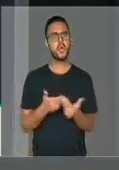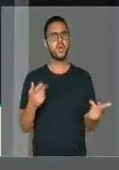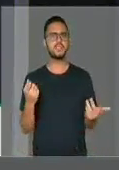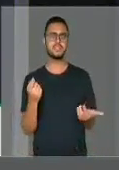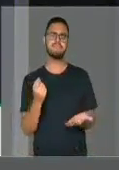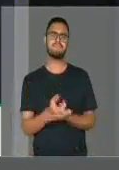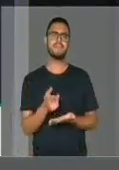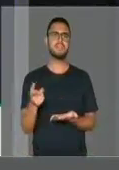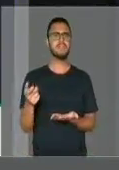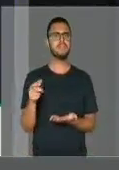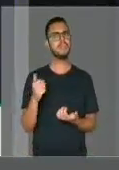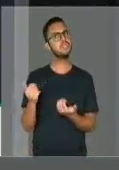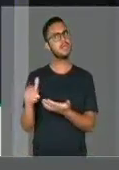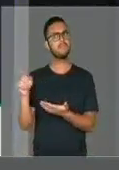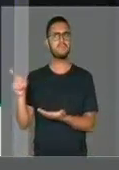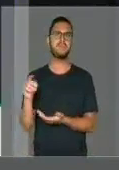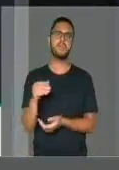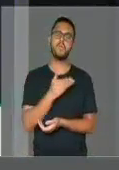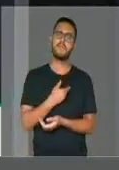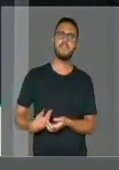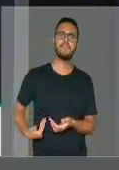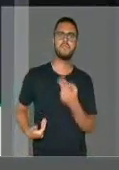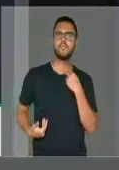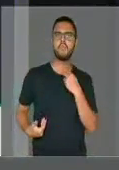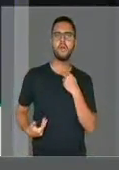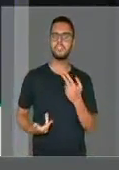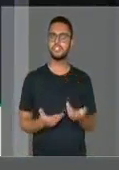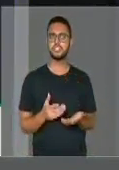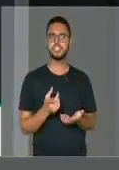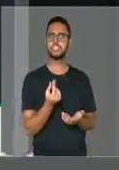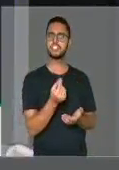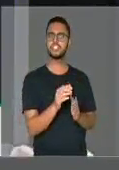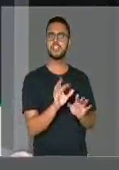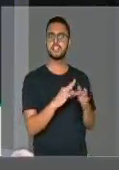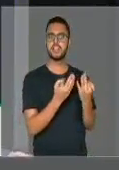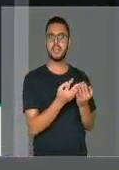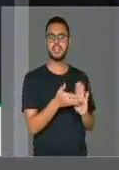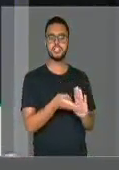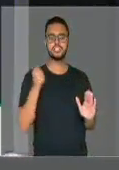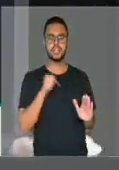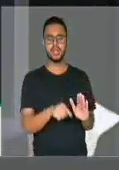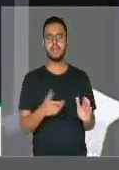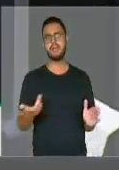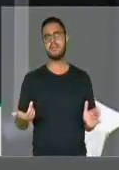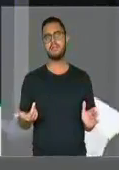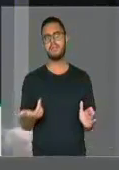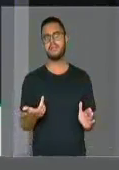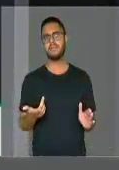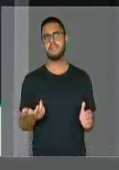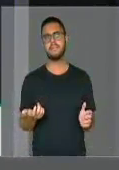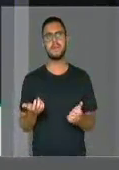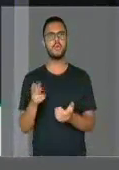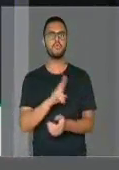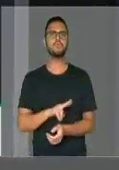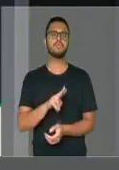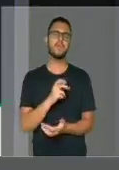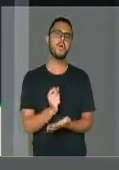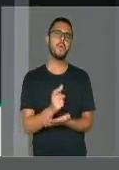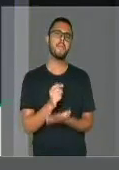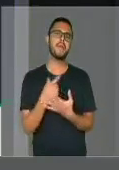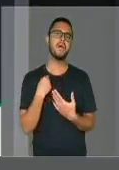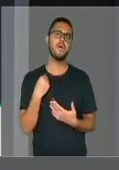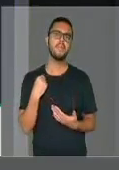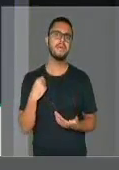não tirem dinheiro das suas famílias, dos seus parcos salários, quase 3 vezes inferiores ao que os da Polícia Civil, para